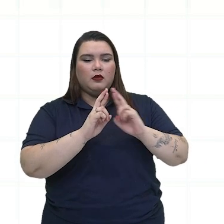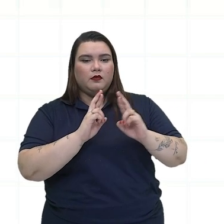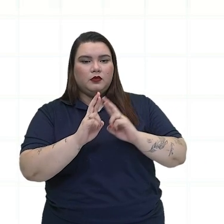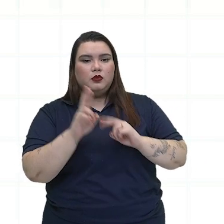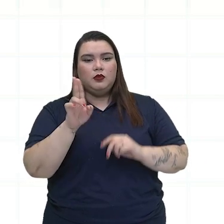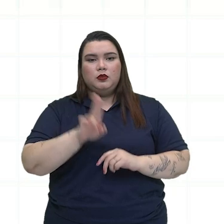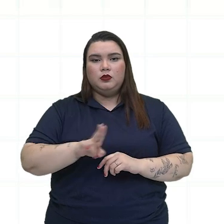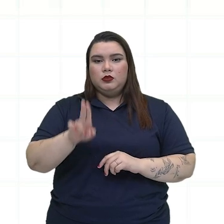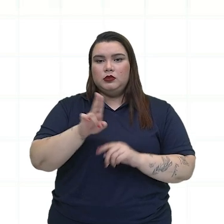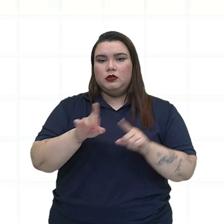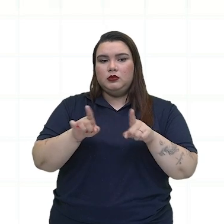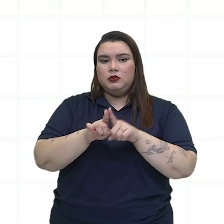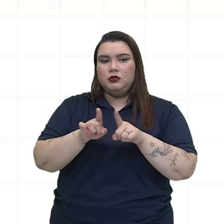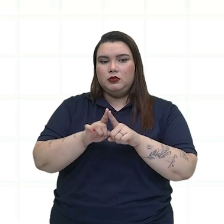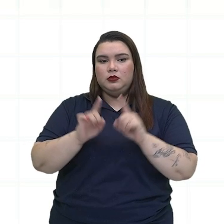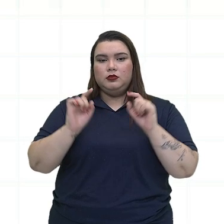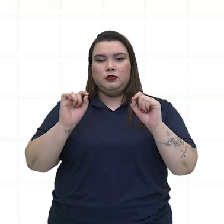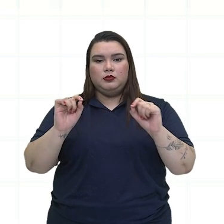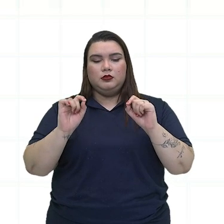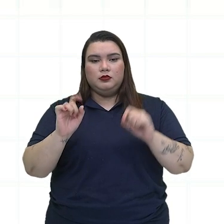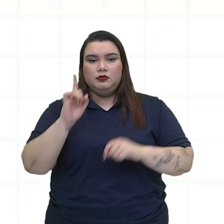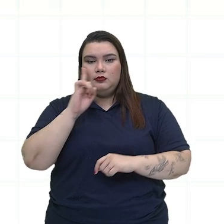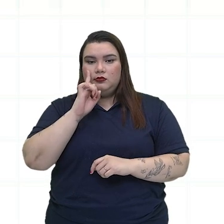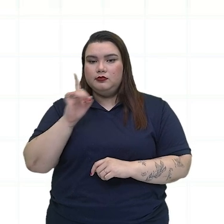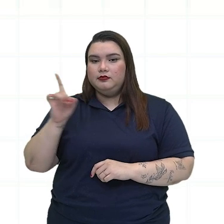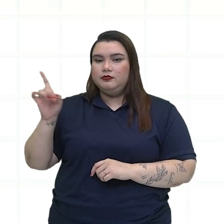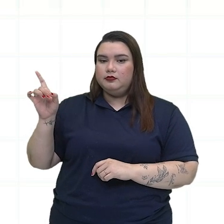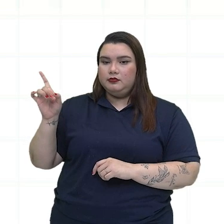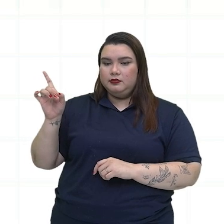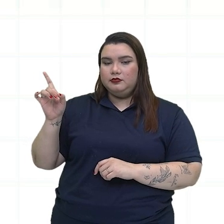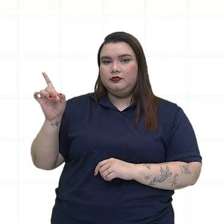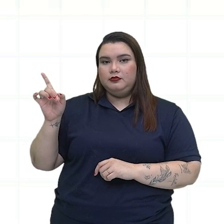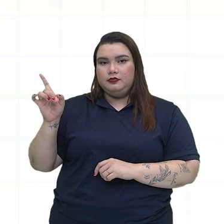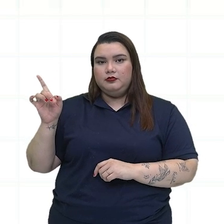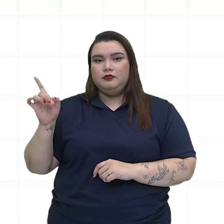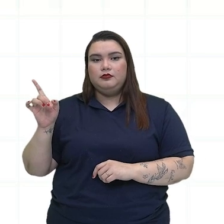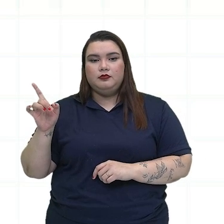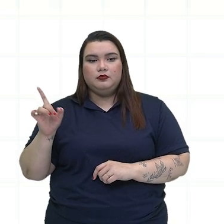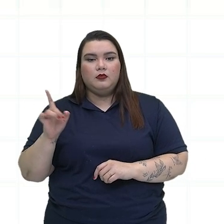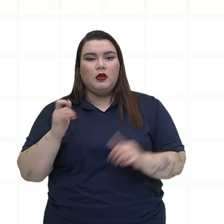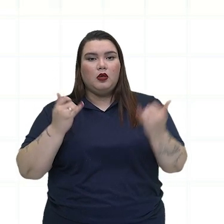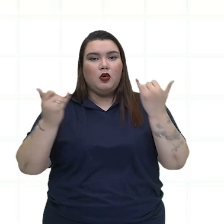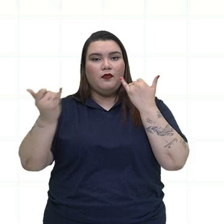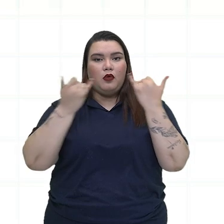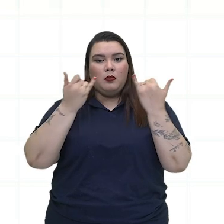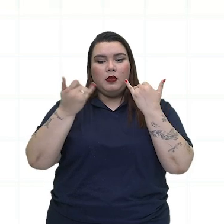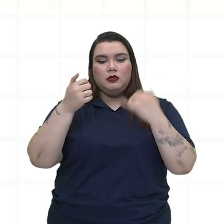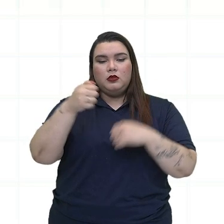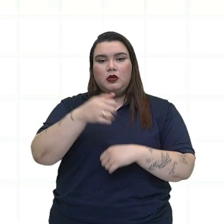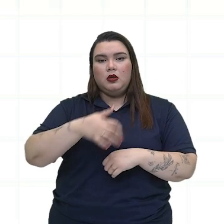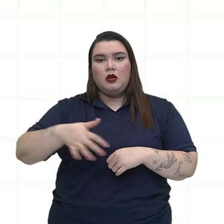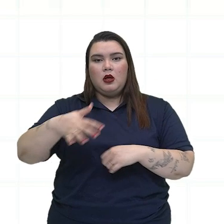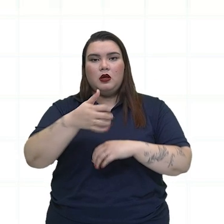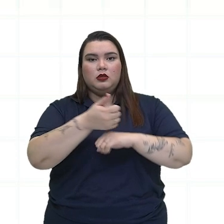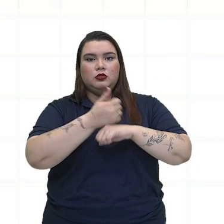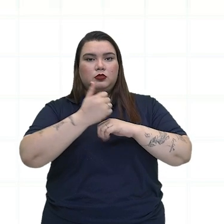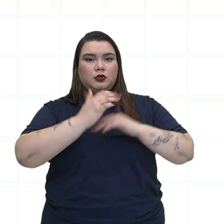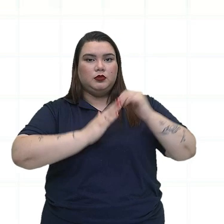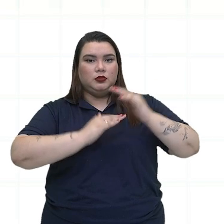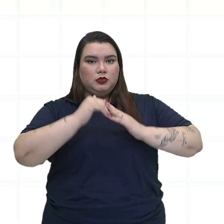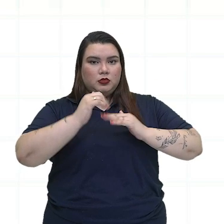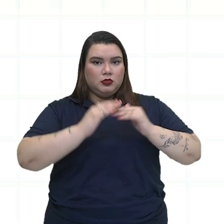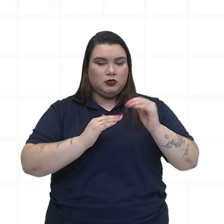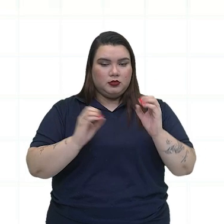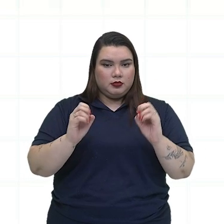você vai usar também, que são professional information, que são as informações profissionais,